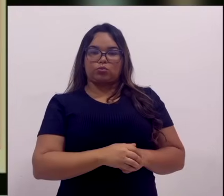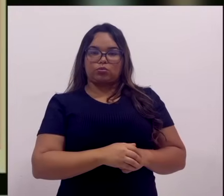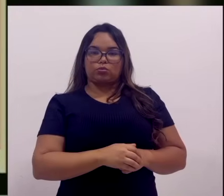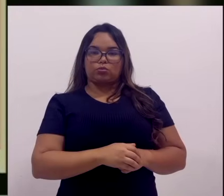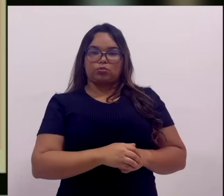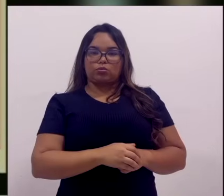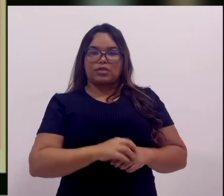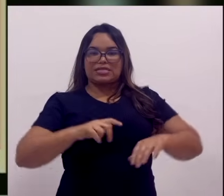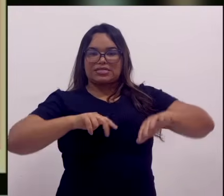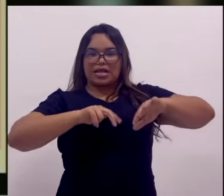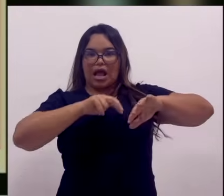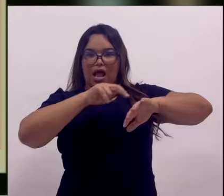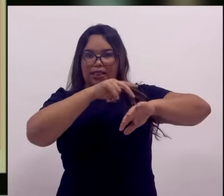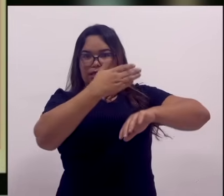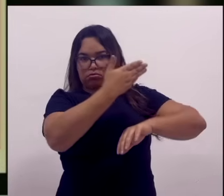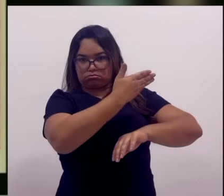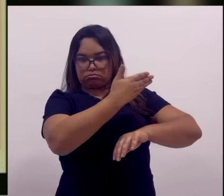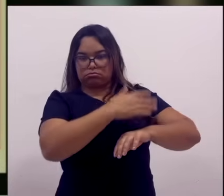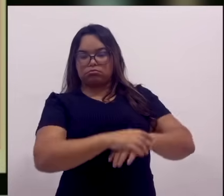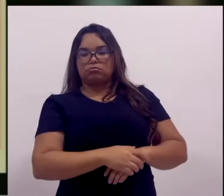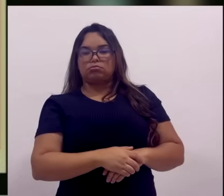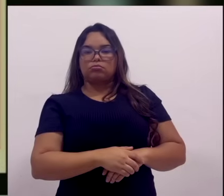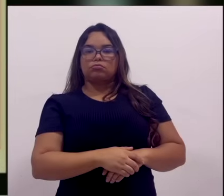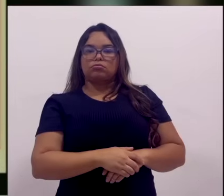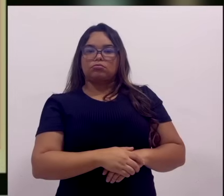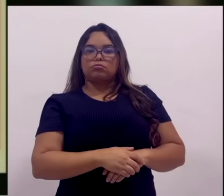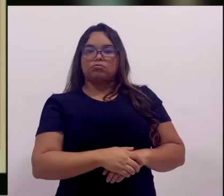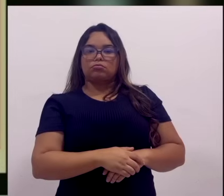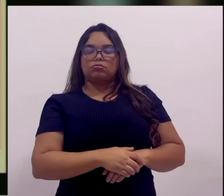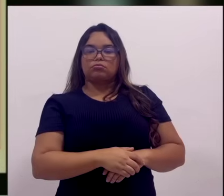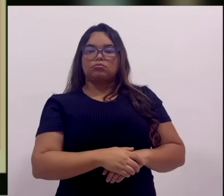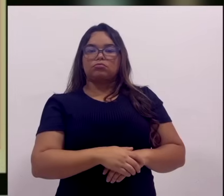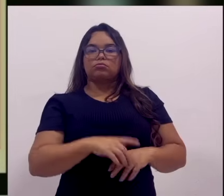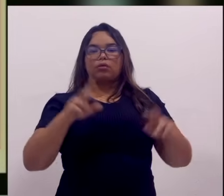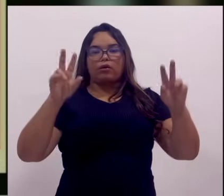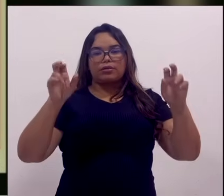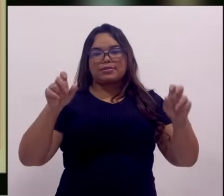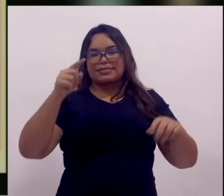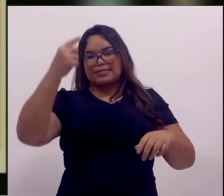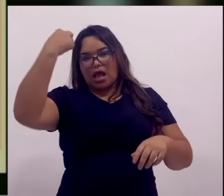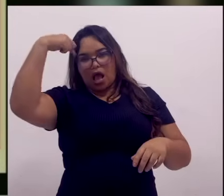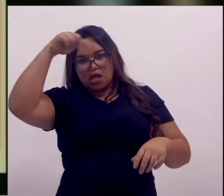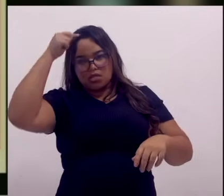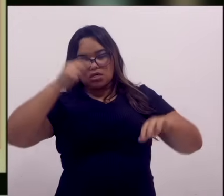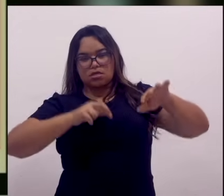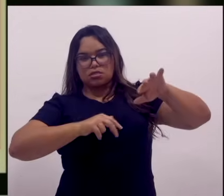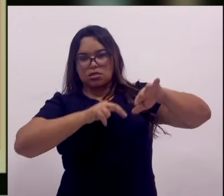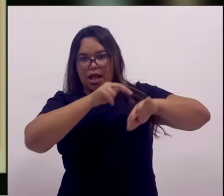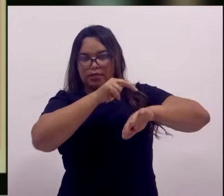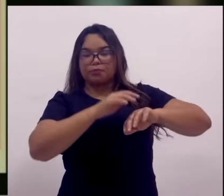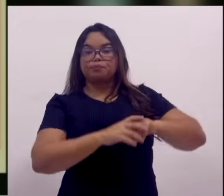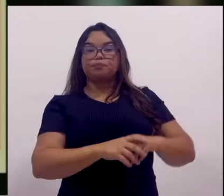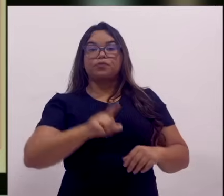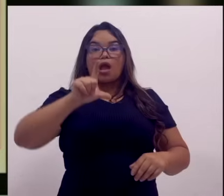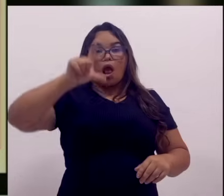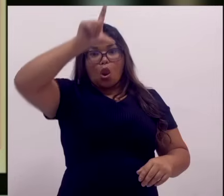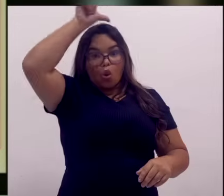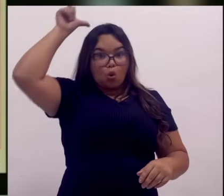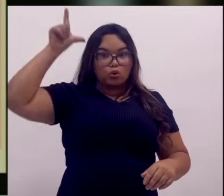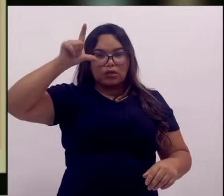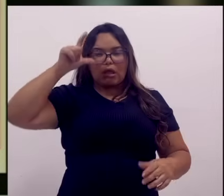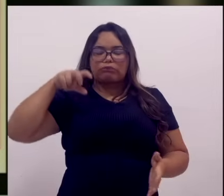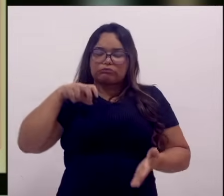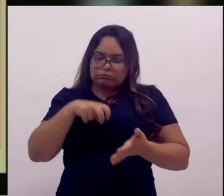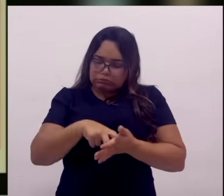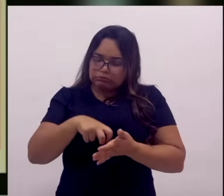E aqui nesta escada, essa escadaria que se chama La Santa Scala, Martinho Lutero se levantou depois de